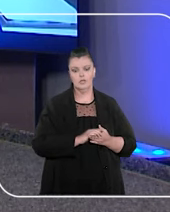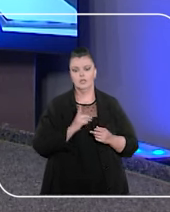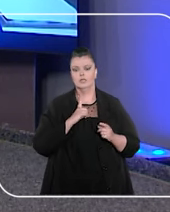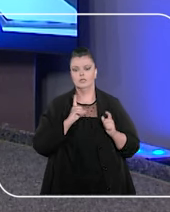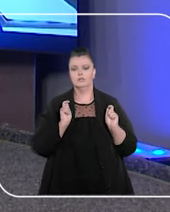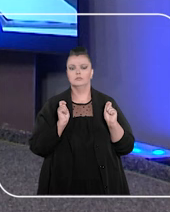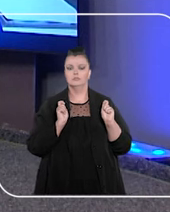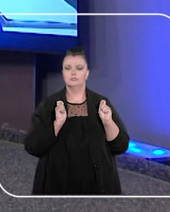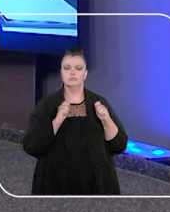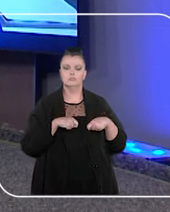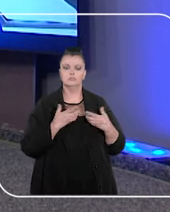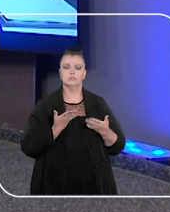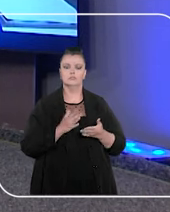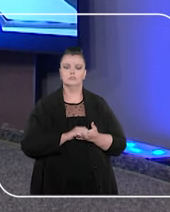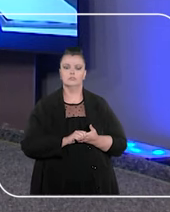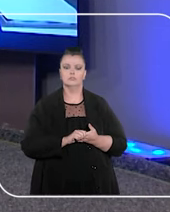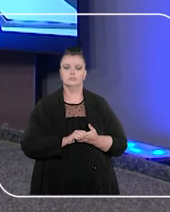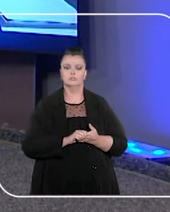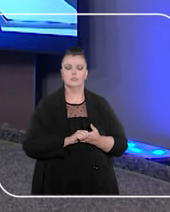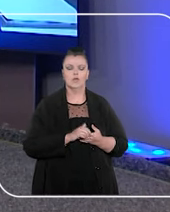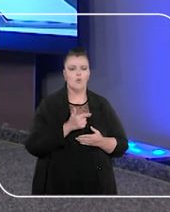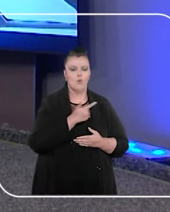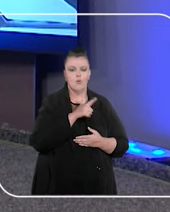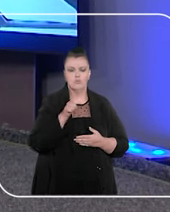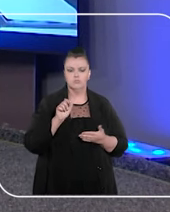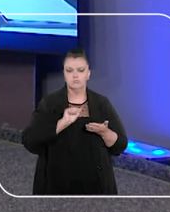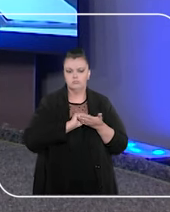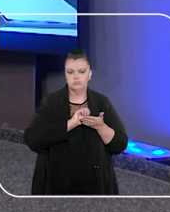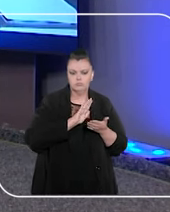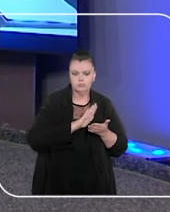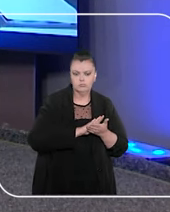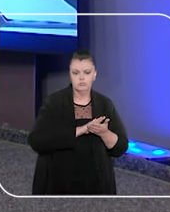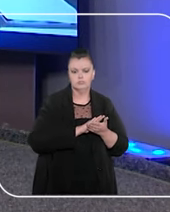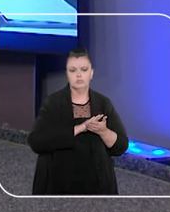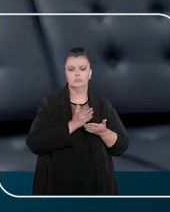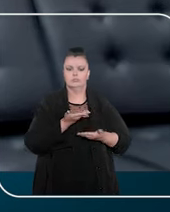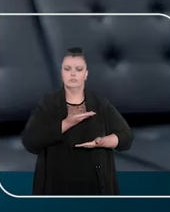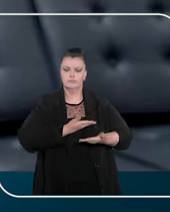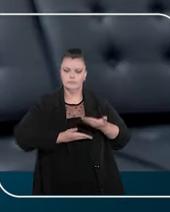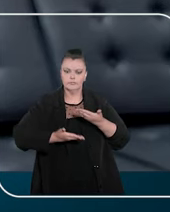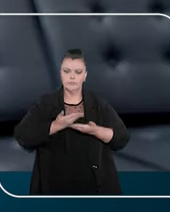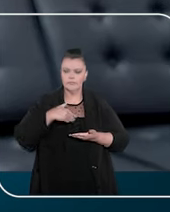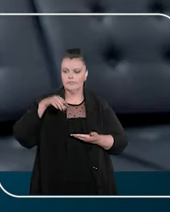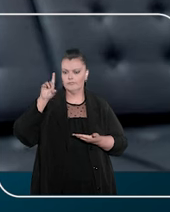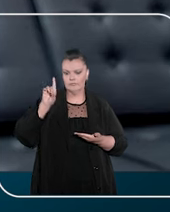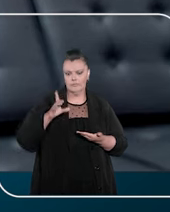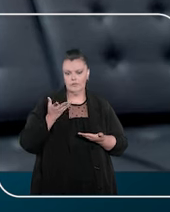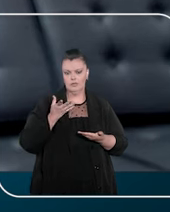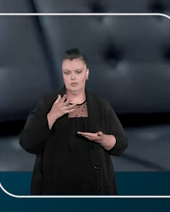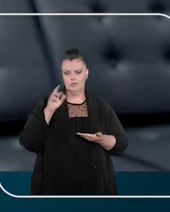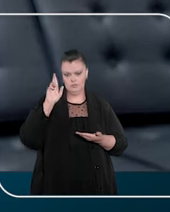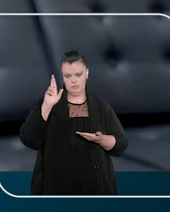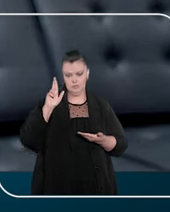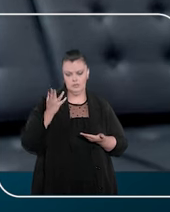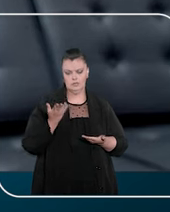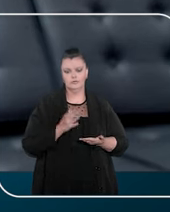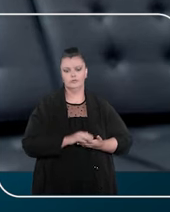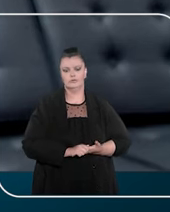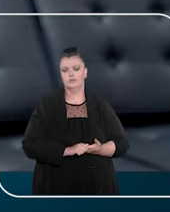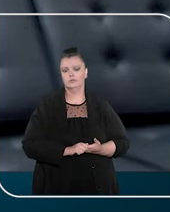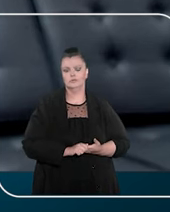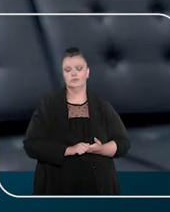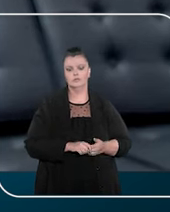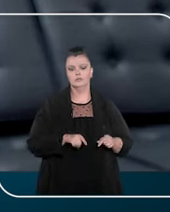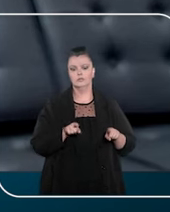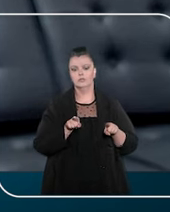de árbitros, de arbitragem, temos a possibilidade de conciliadores, de até mesmo quando há